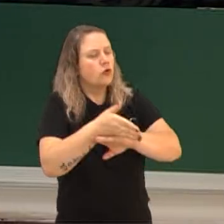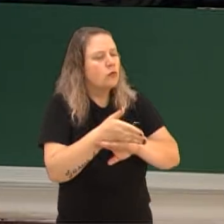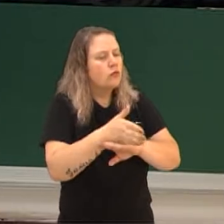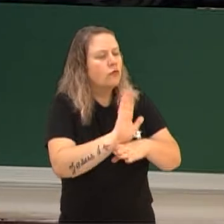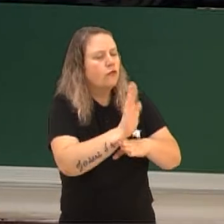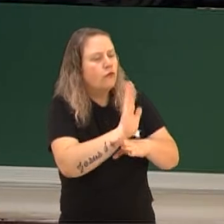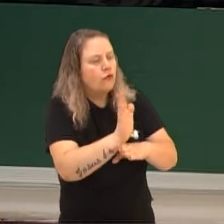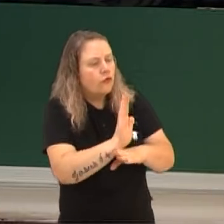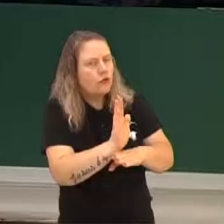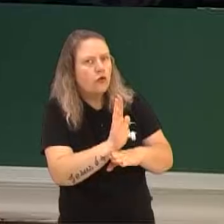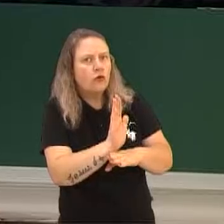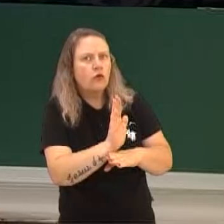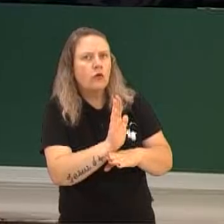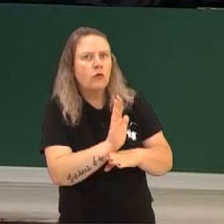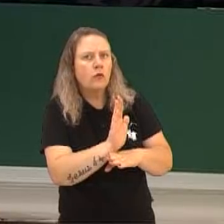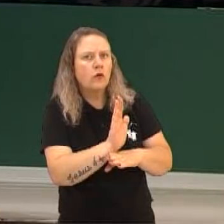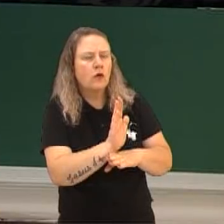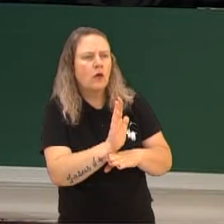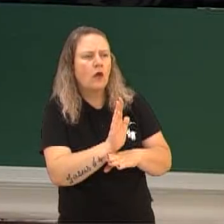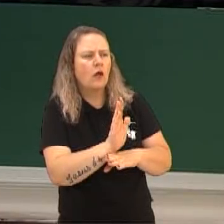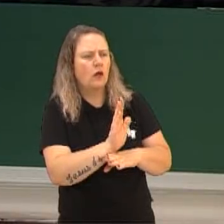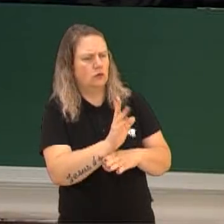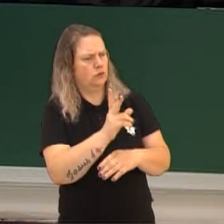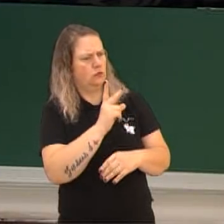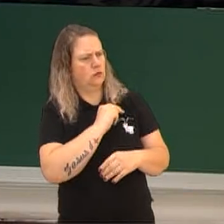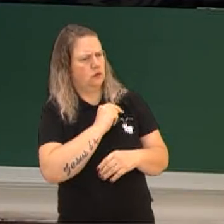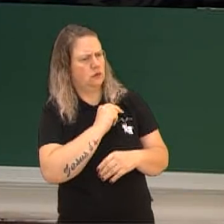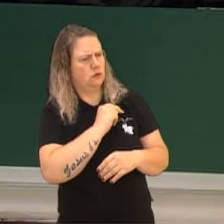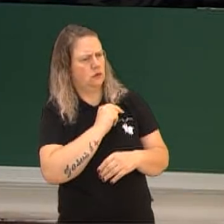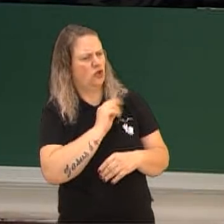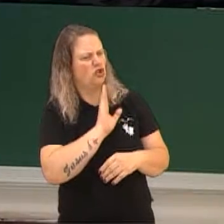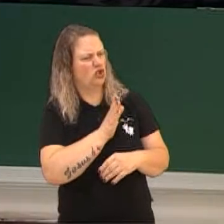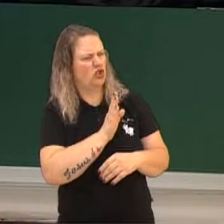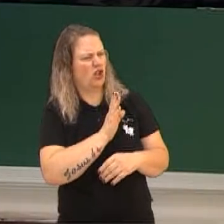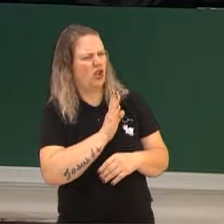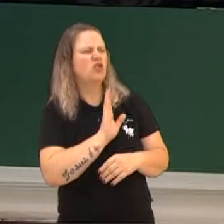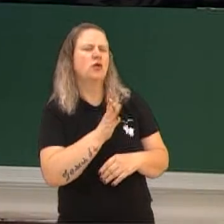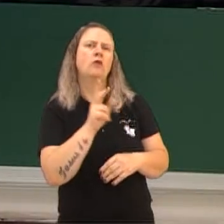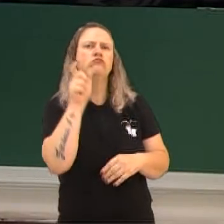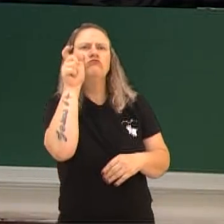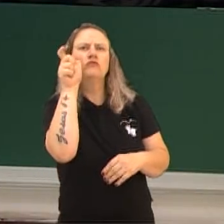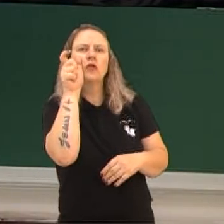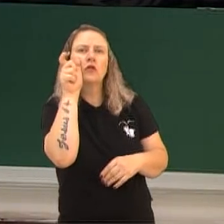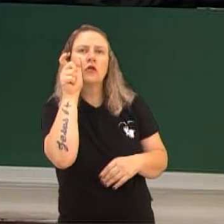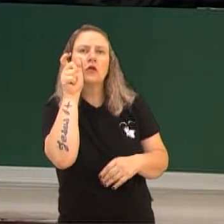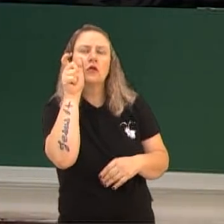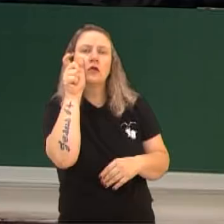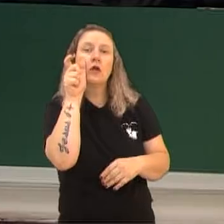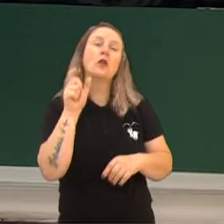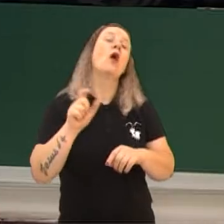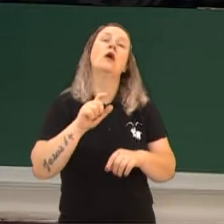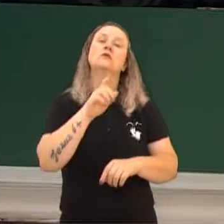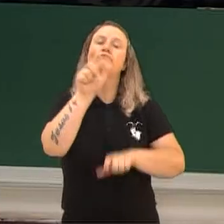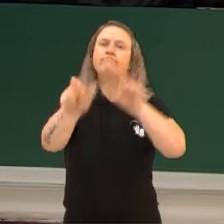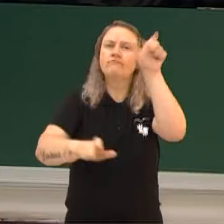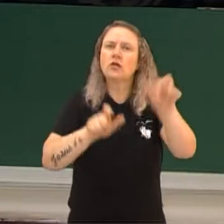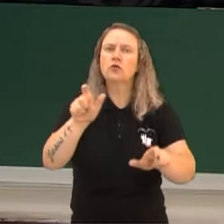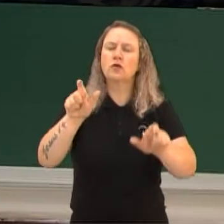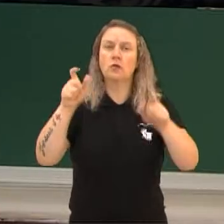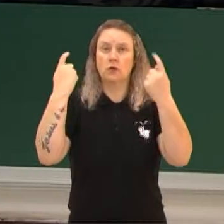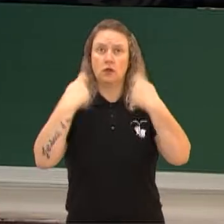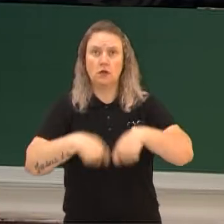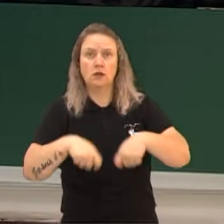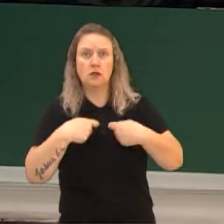brasileiro, ou até mesmo filme brasileiro, que todo mundo falava, nossa, é muito bom, e eu não gostei. Então, as pessoas têm que ter a possibilidade de gostar,